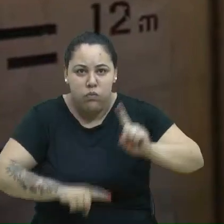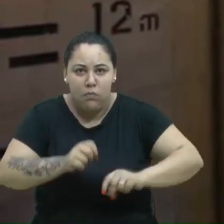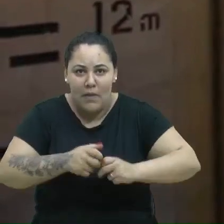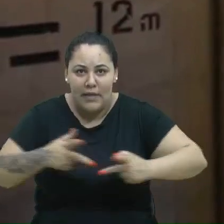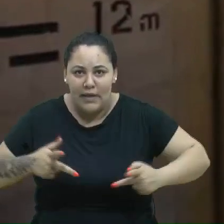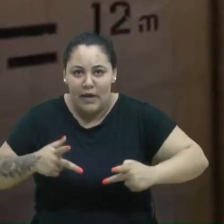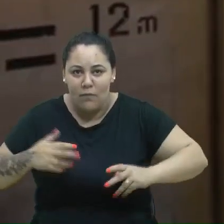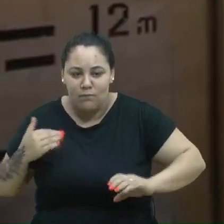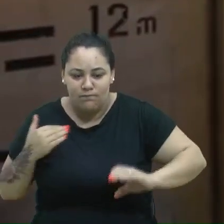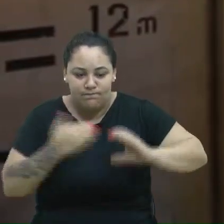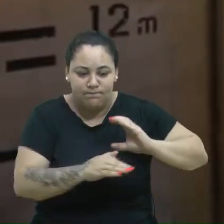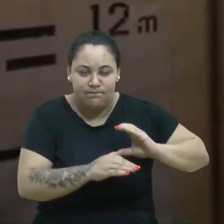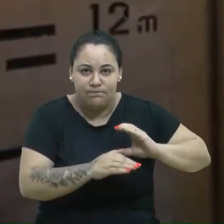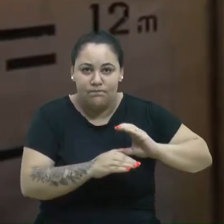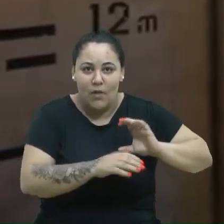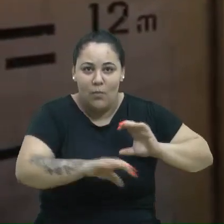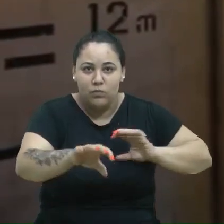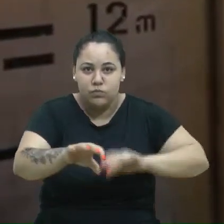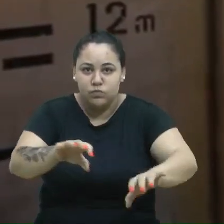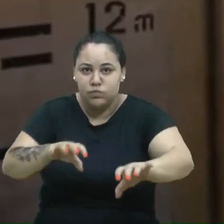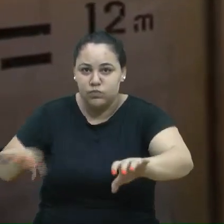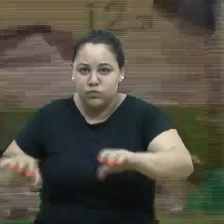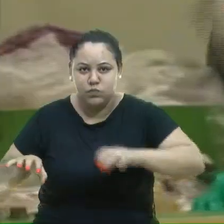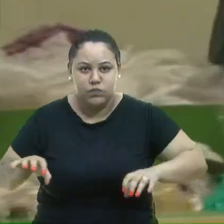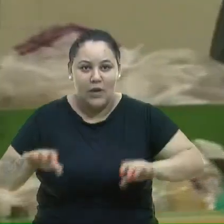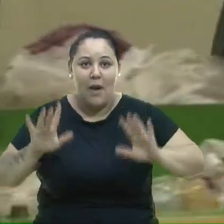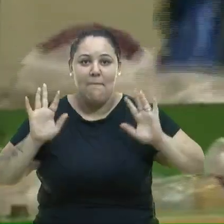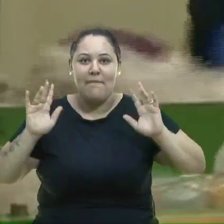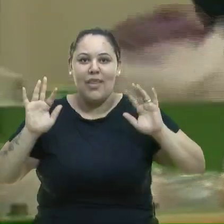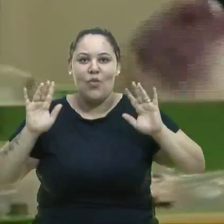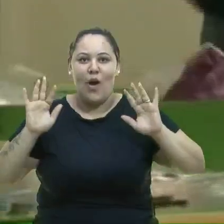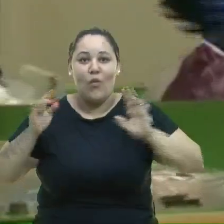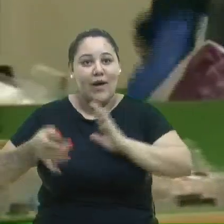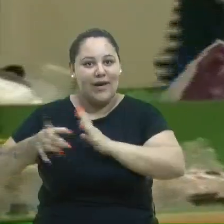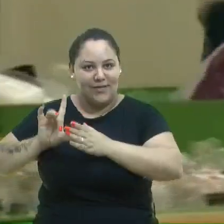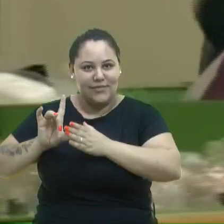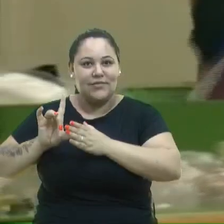separação manual antes de ir para a reciclagem.